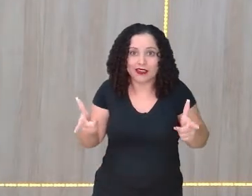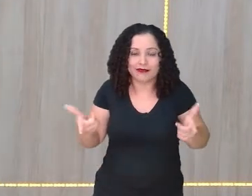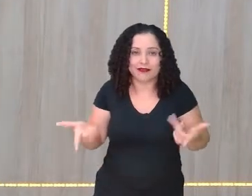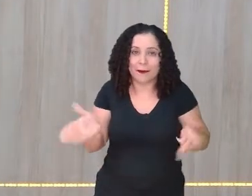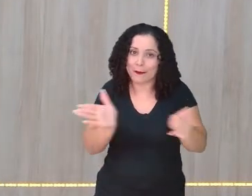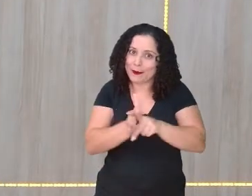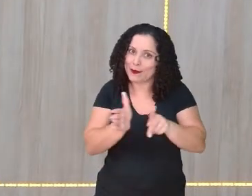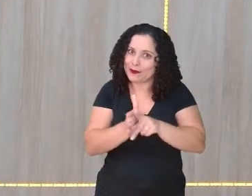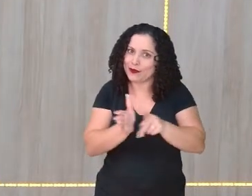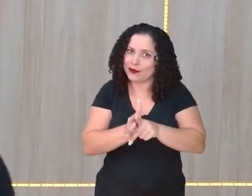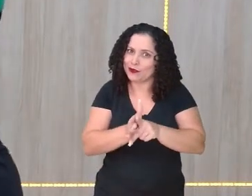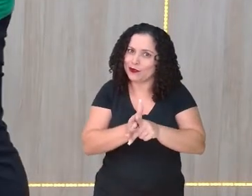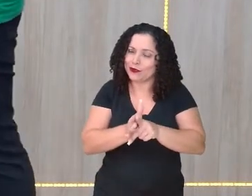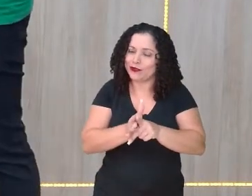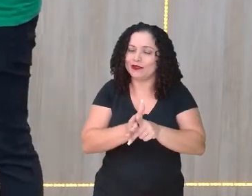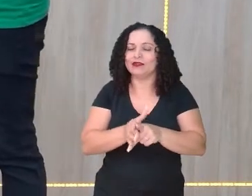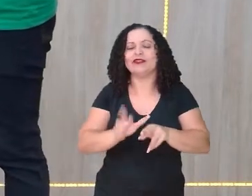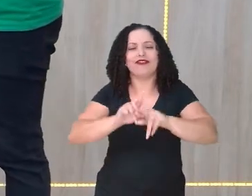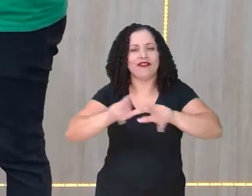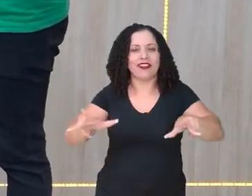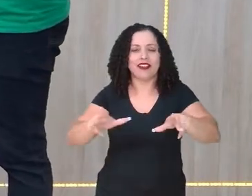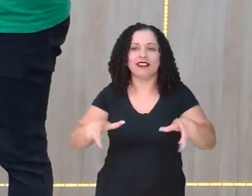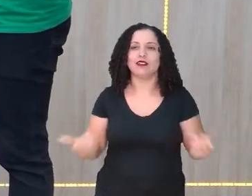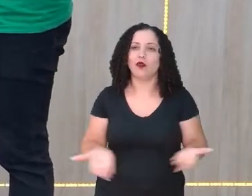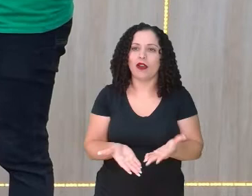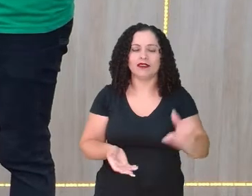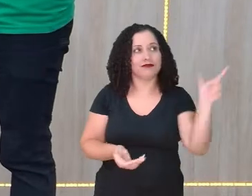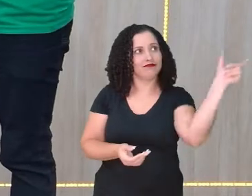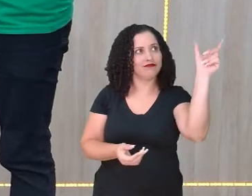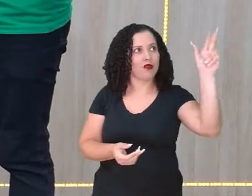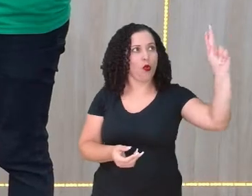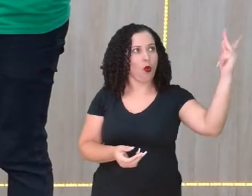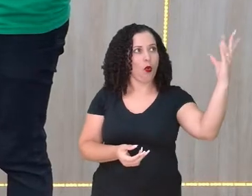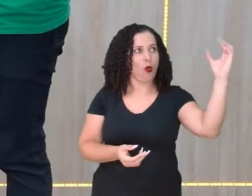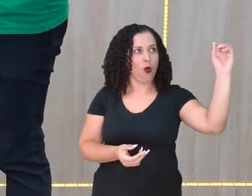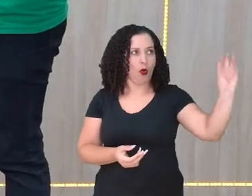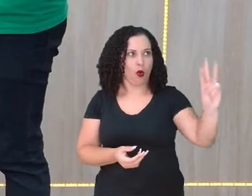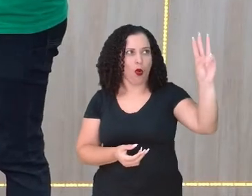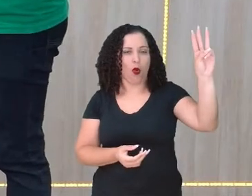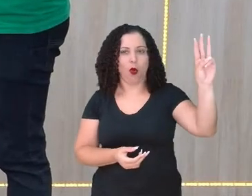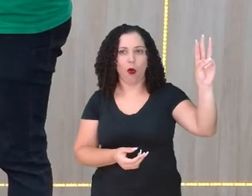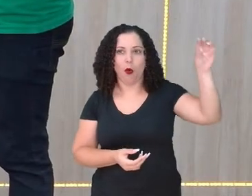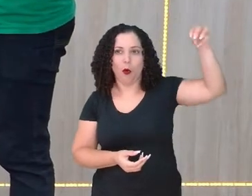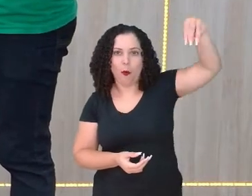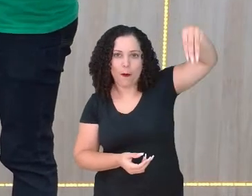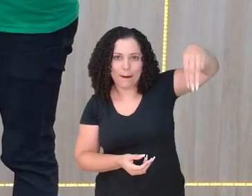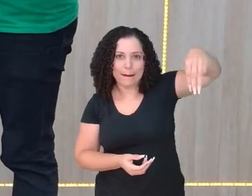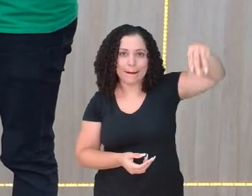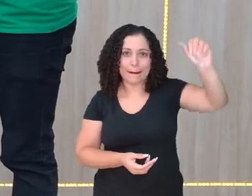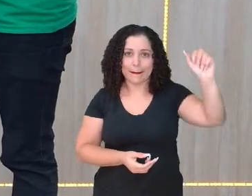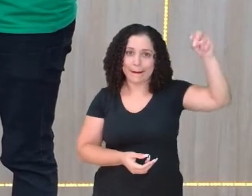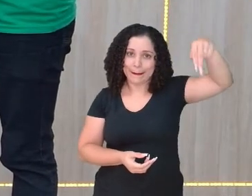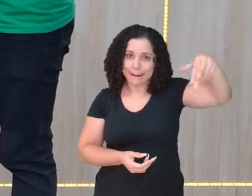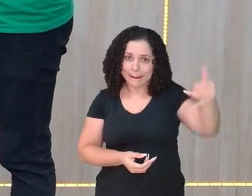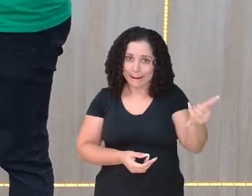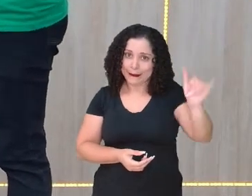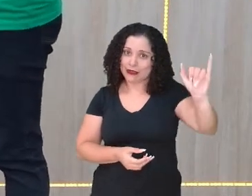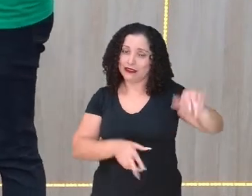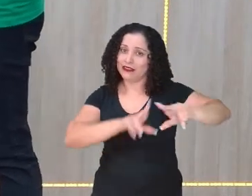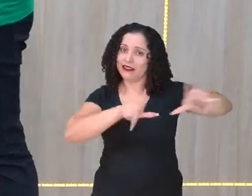posso trabalhar com vocês a ideia de que how much, how many é plural, bicicletas, e how much